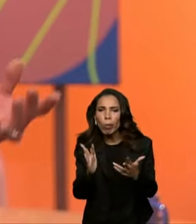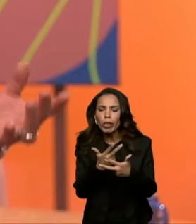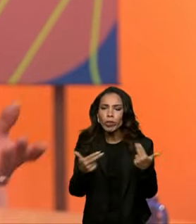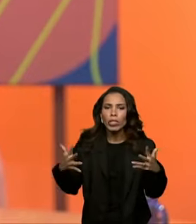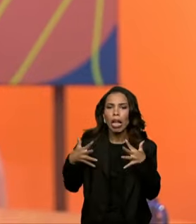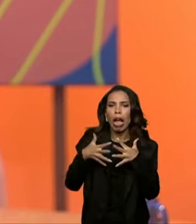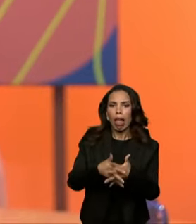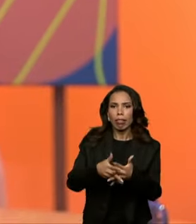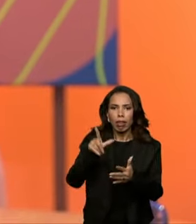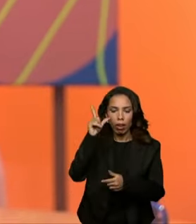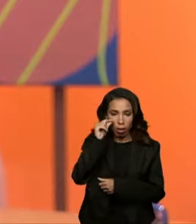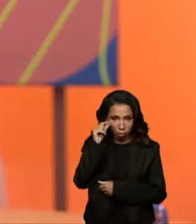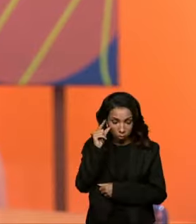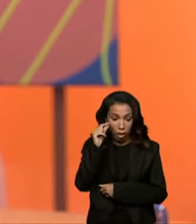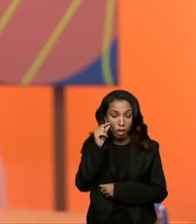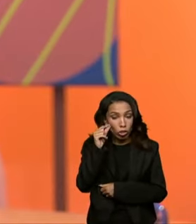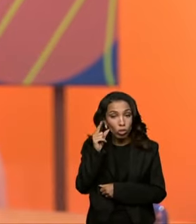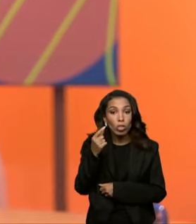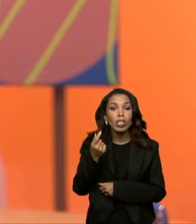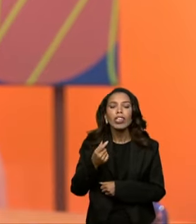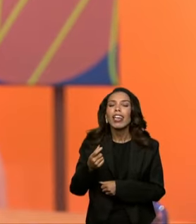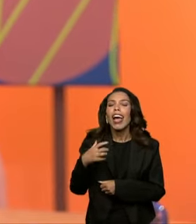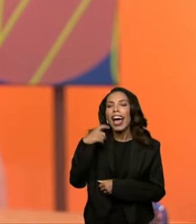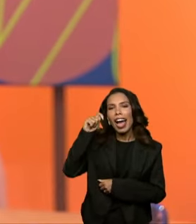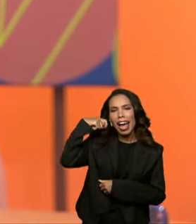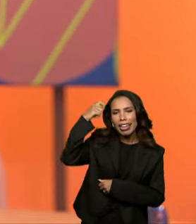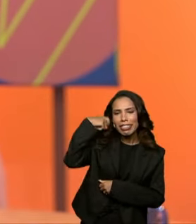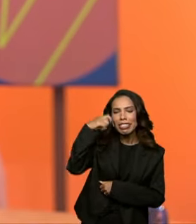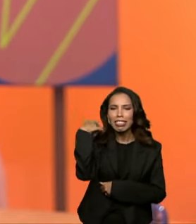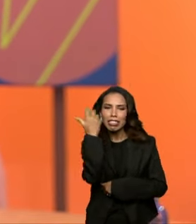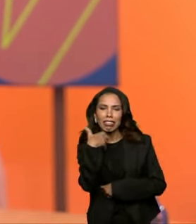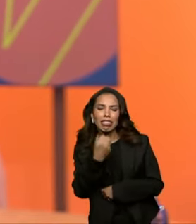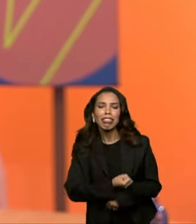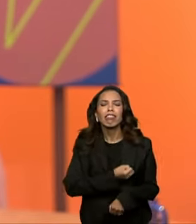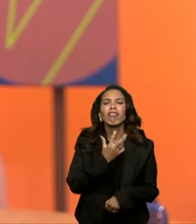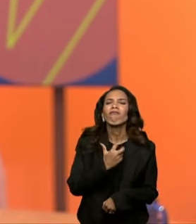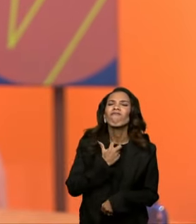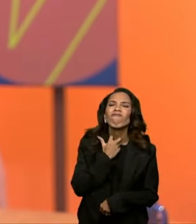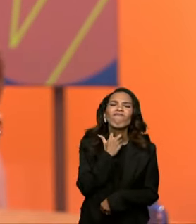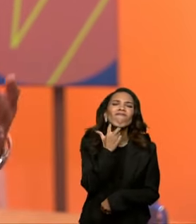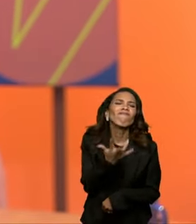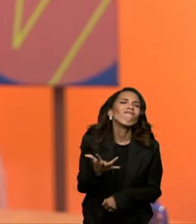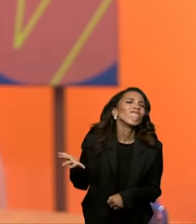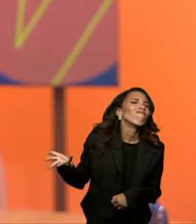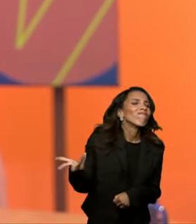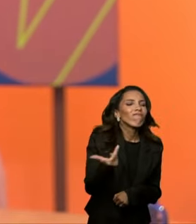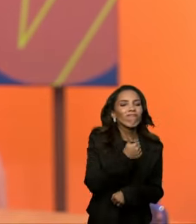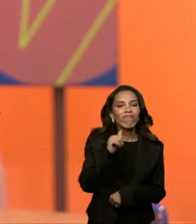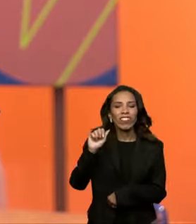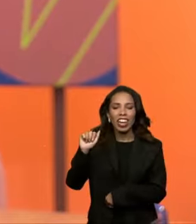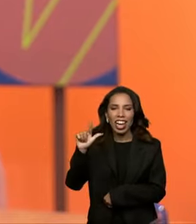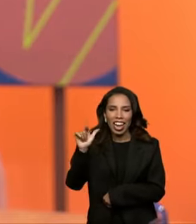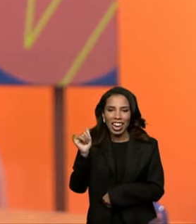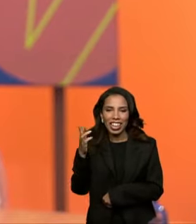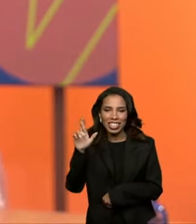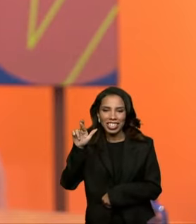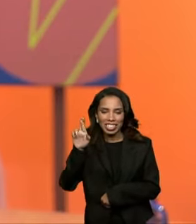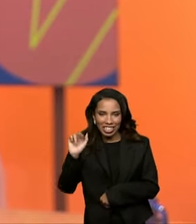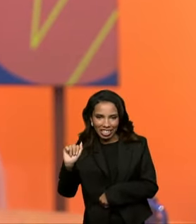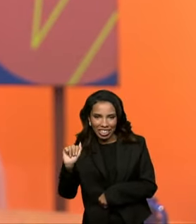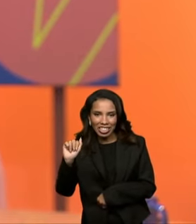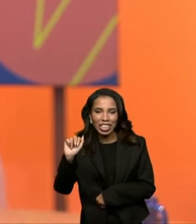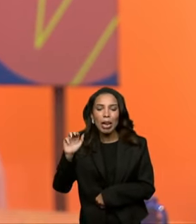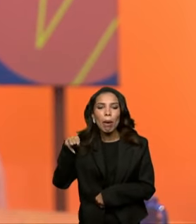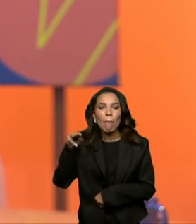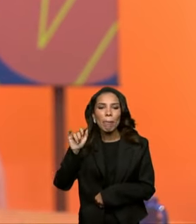Ela, atriz, cantora, poetisa, maravilhosa, tem uma voz que é o seguinte, Alessandra Maestrini, que estreia o